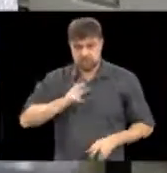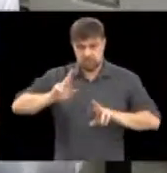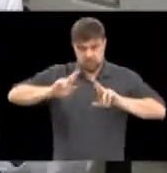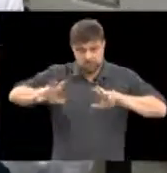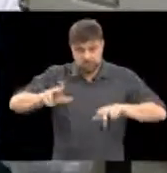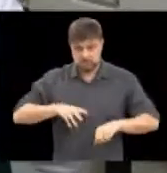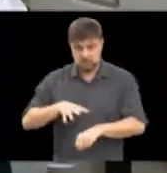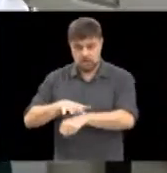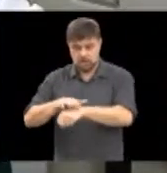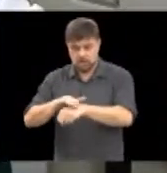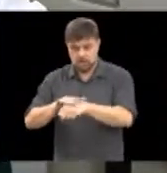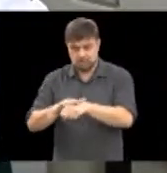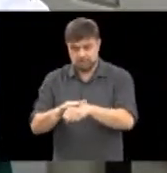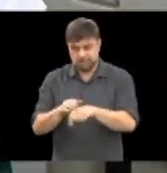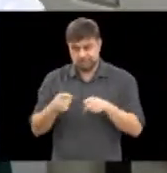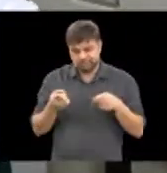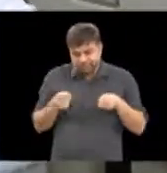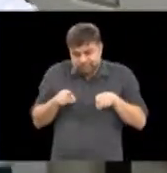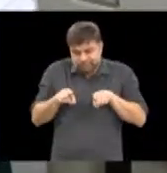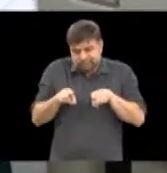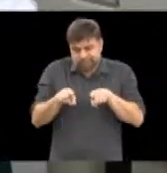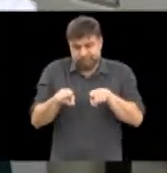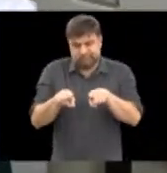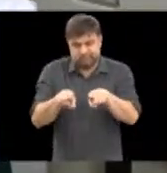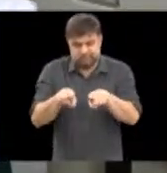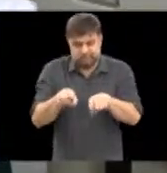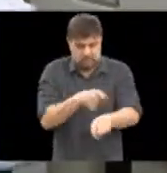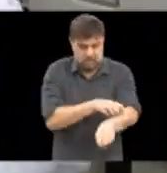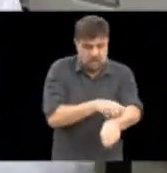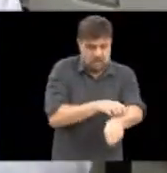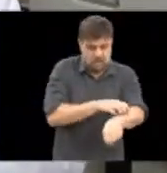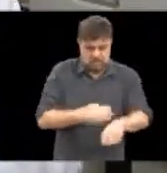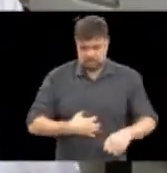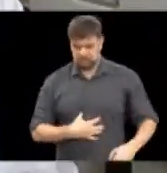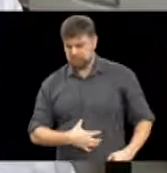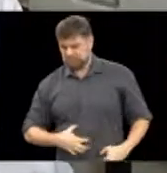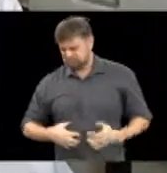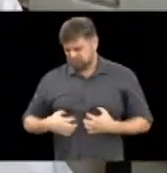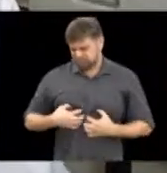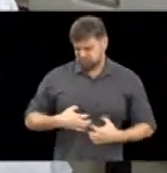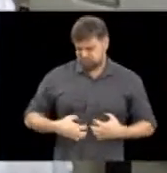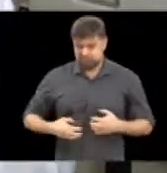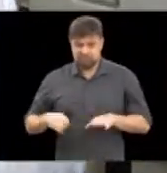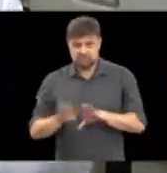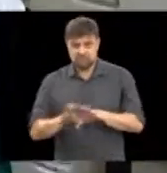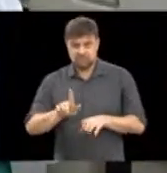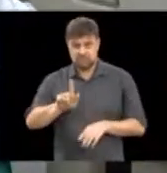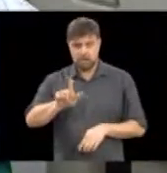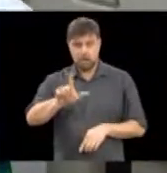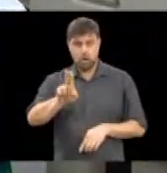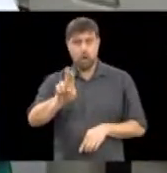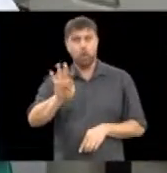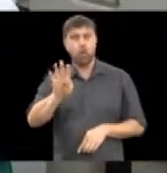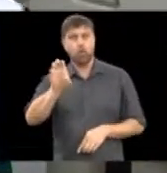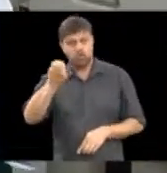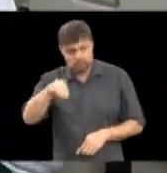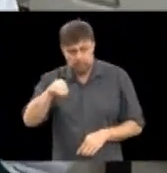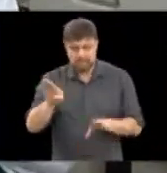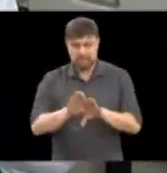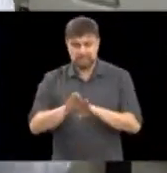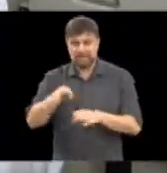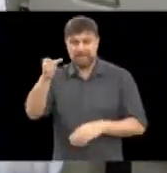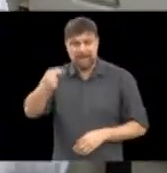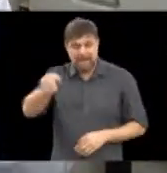diferentes, mas elas são doenças que estão meio imbricadas aí. Então, às vezes tem a intolerância ao glúten, às vezes tem a